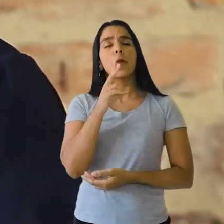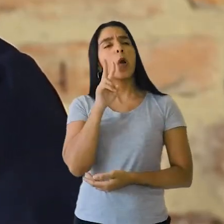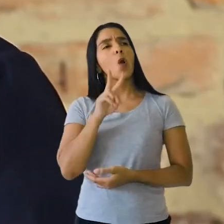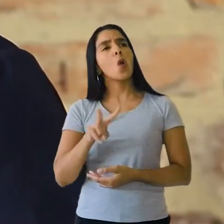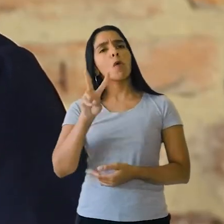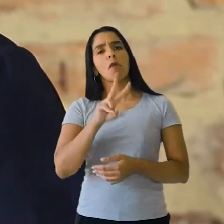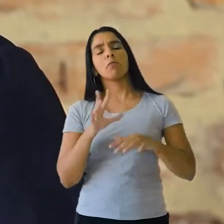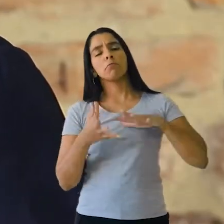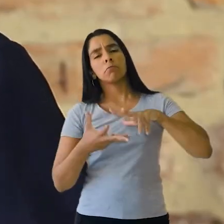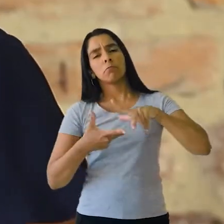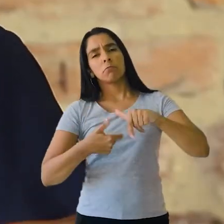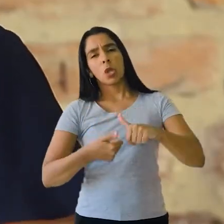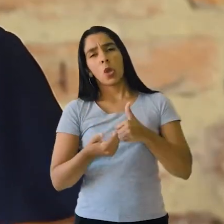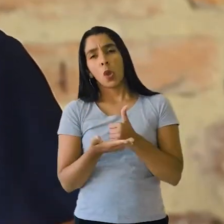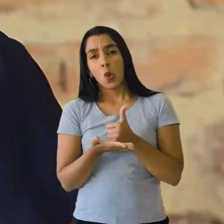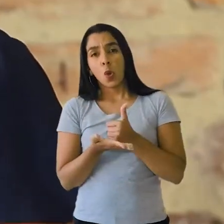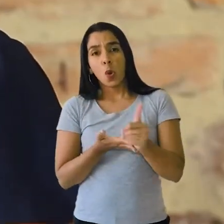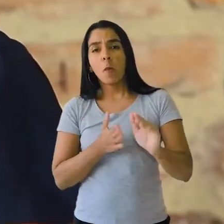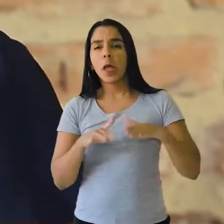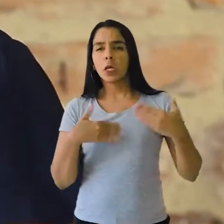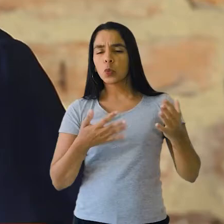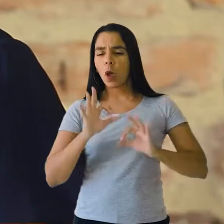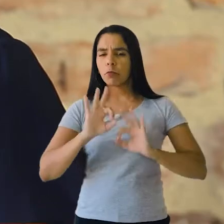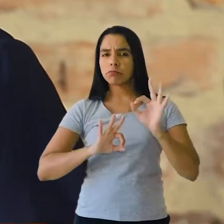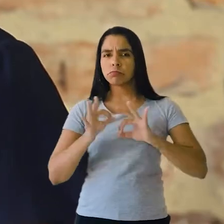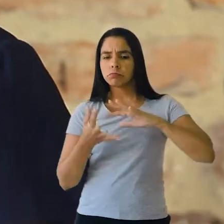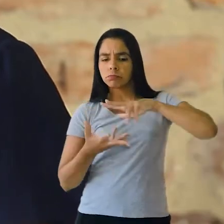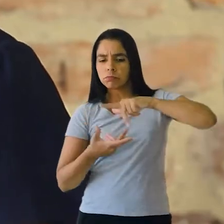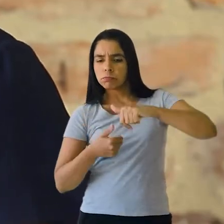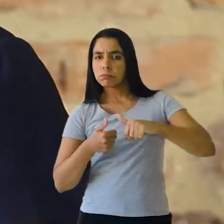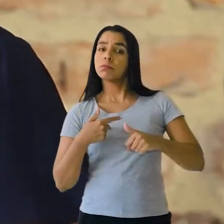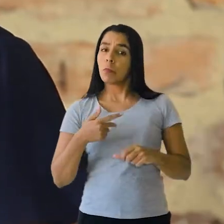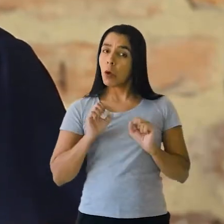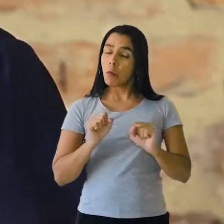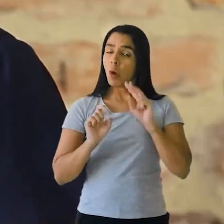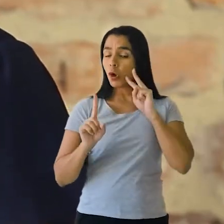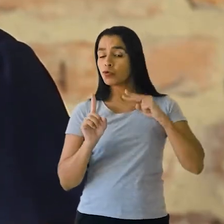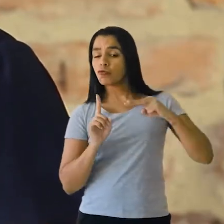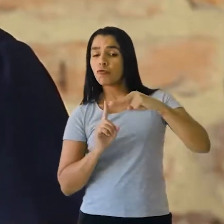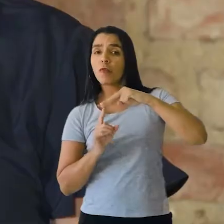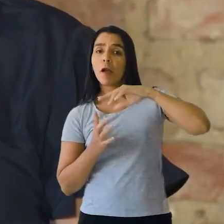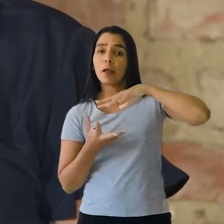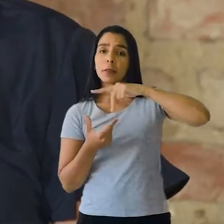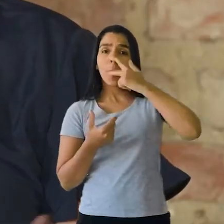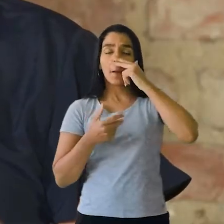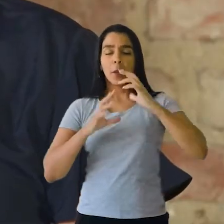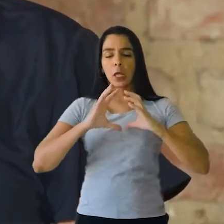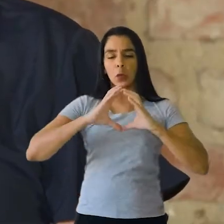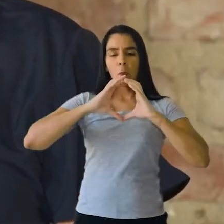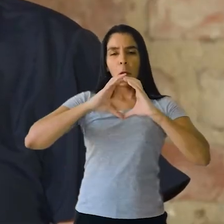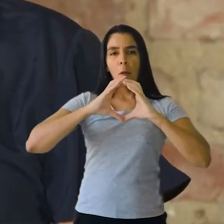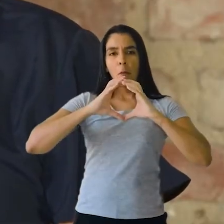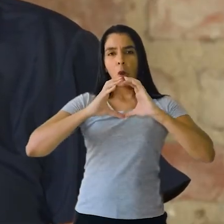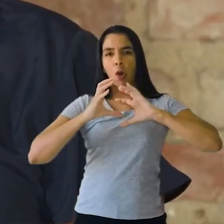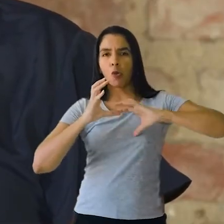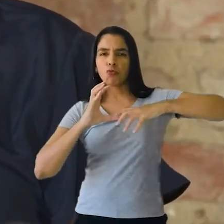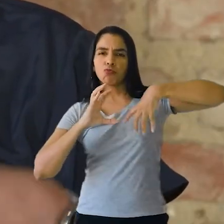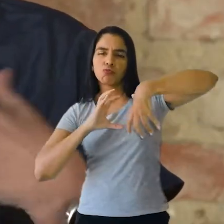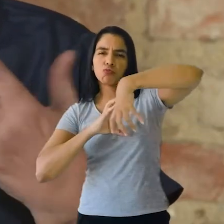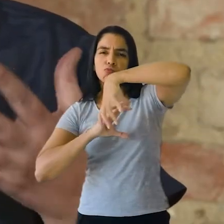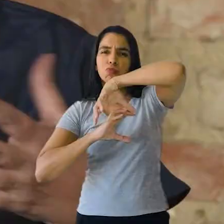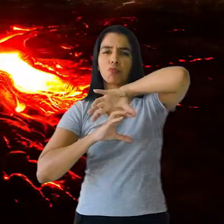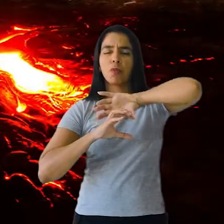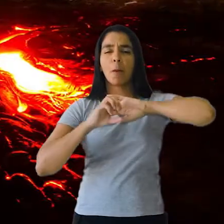hoje. Bom, olhando a Terra no início da sua formação, a gente pode reconhecer ela como